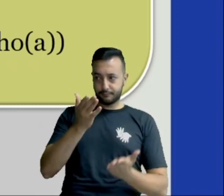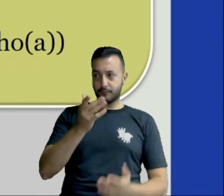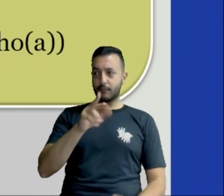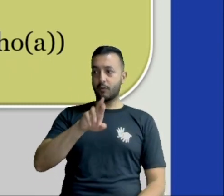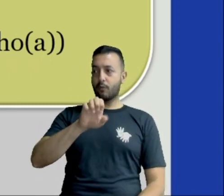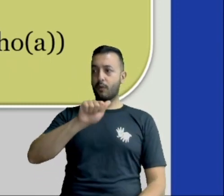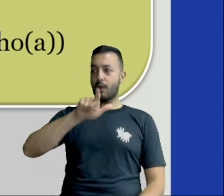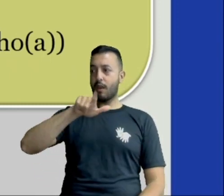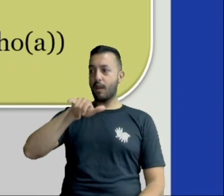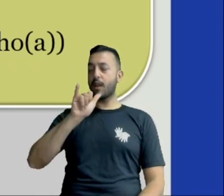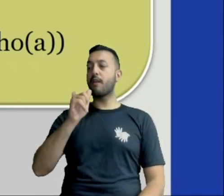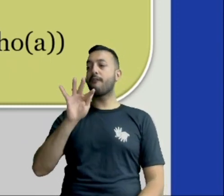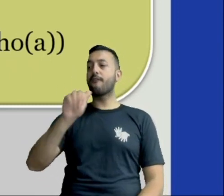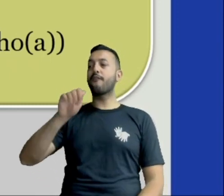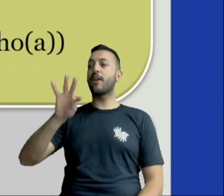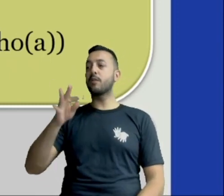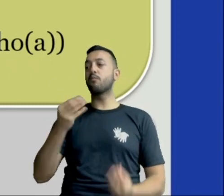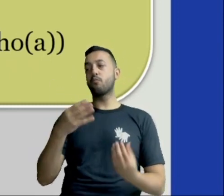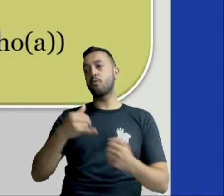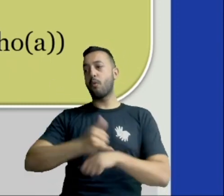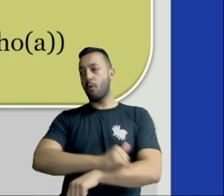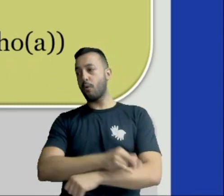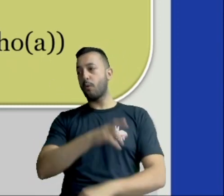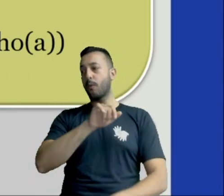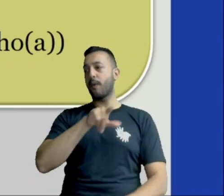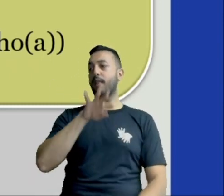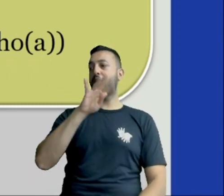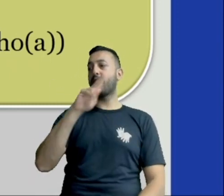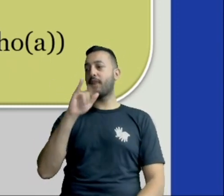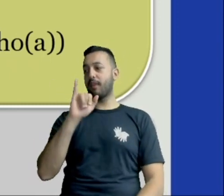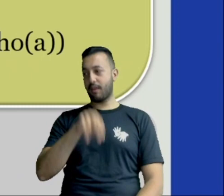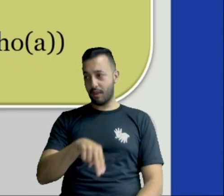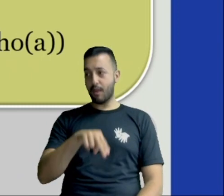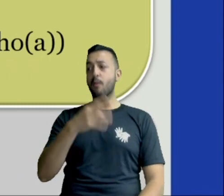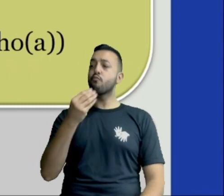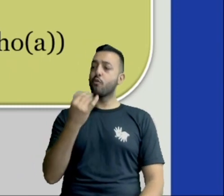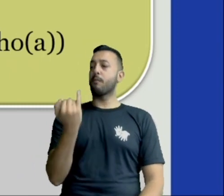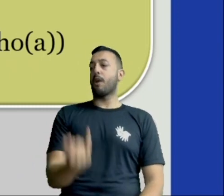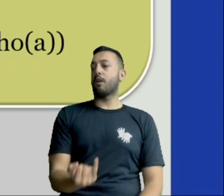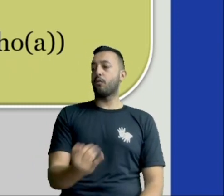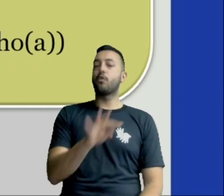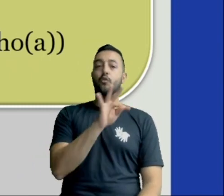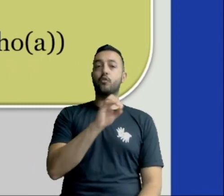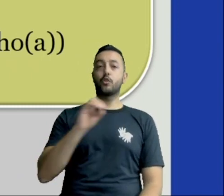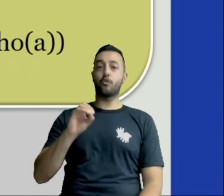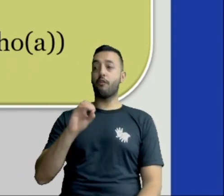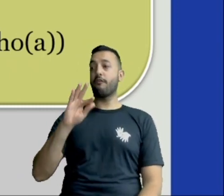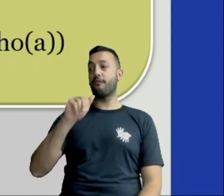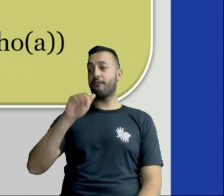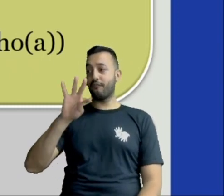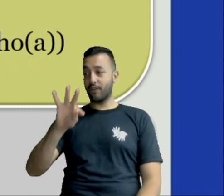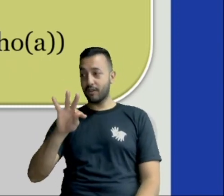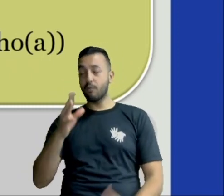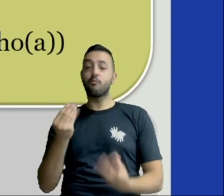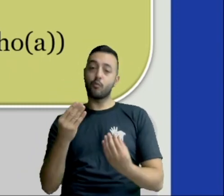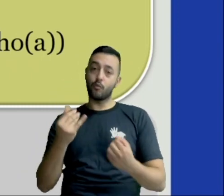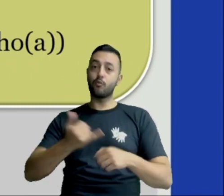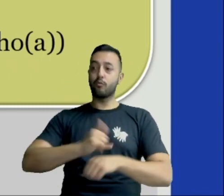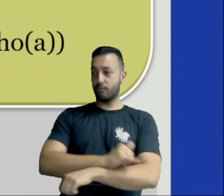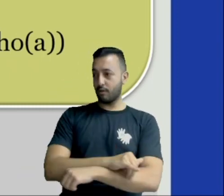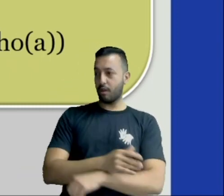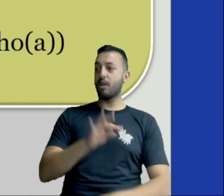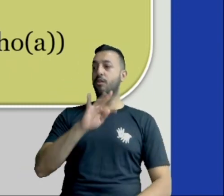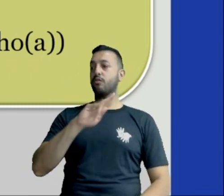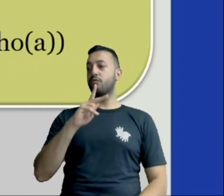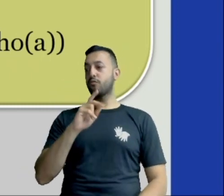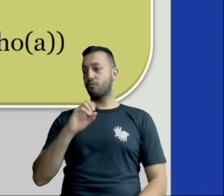fat, muito gordo. Really thin, muito magro. Too fat, também muito gordo. Too